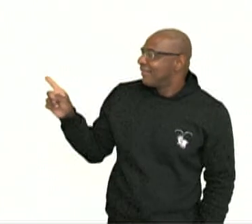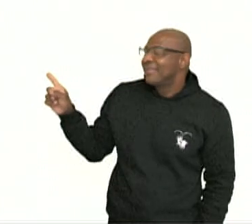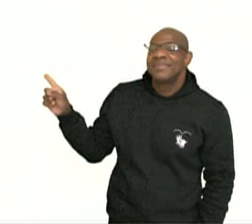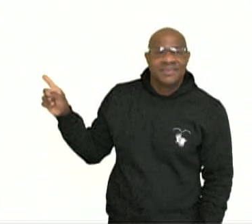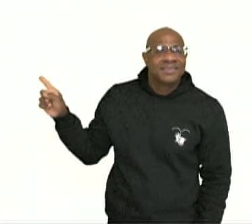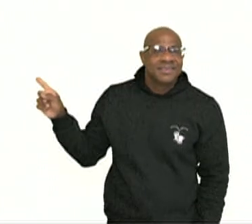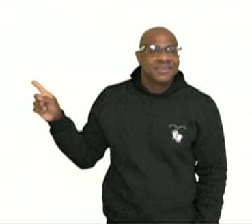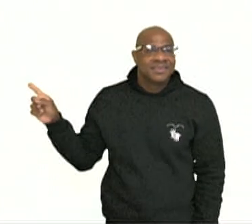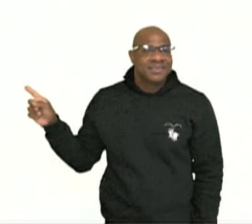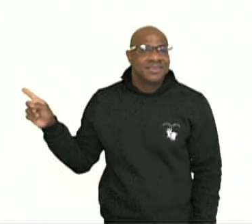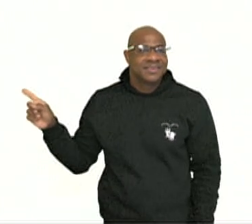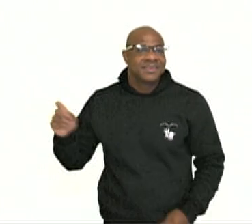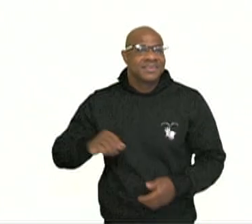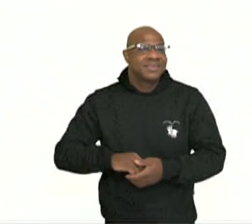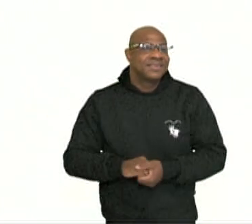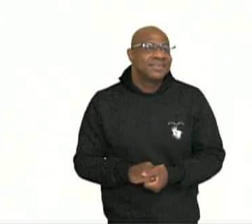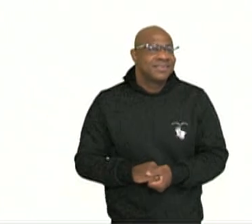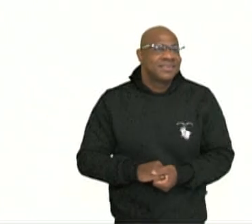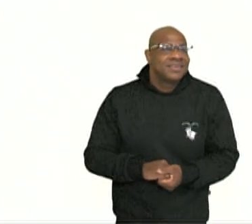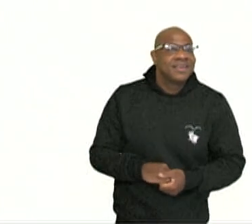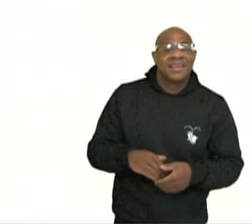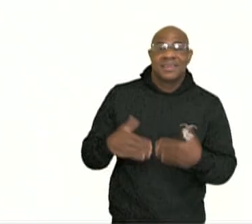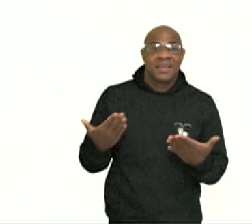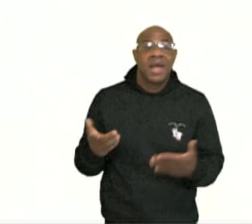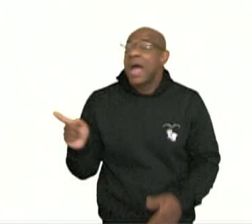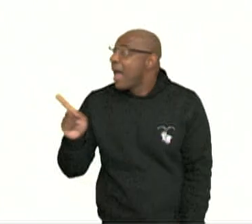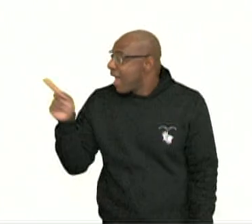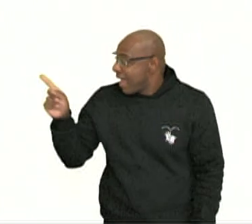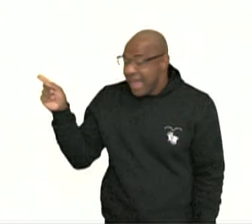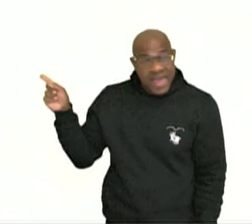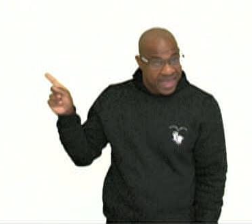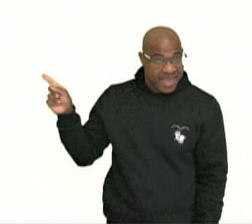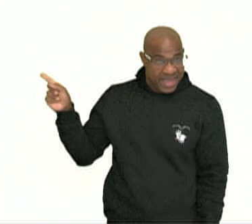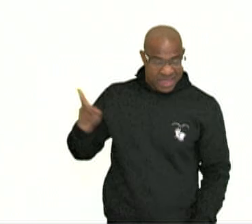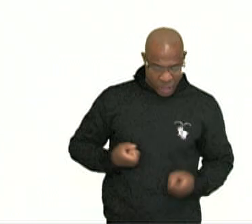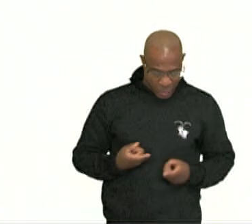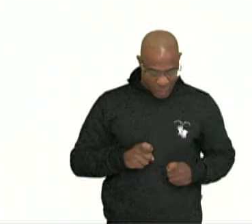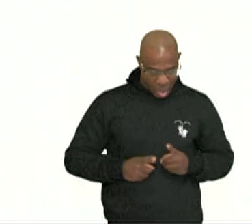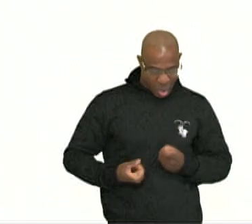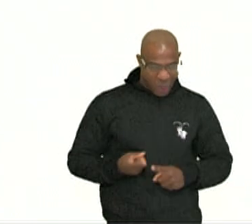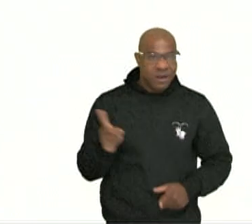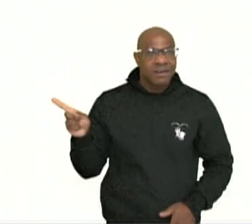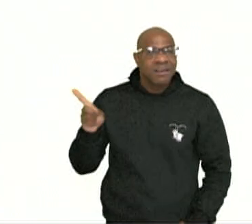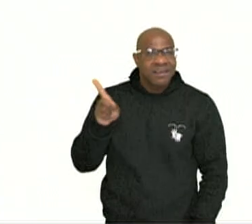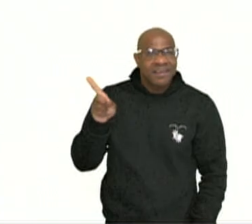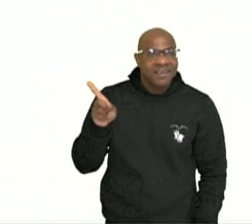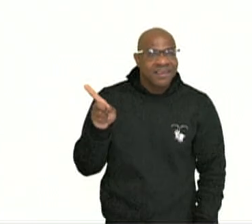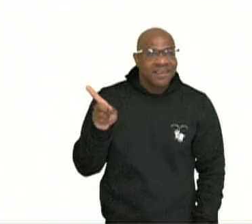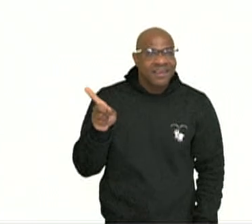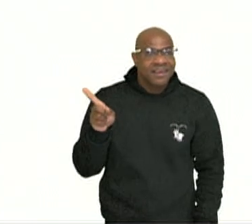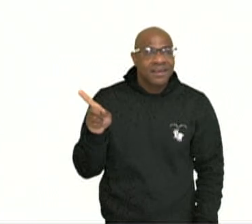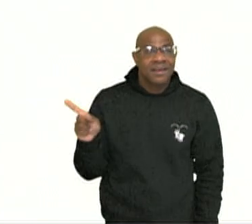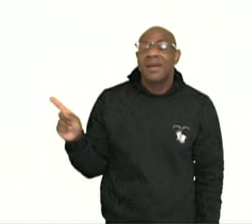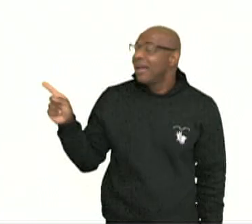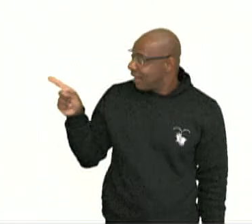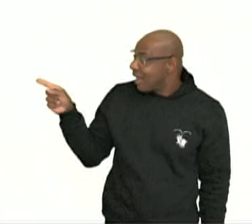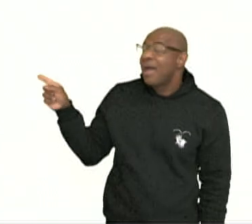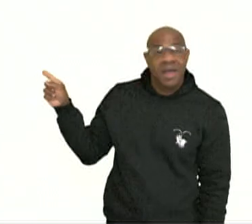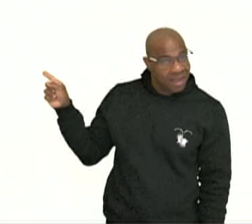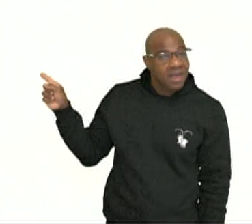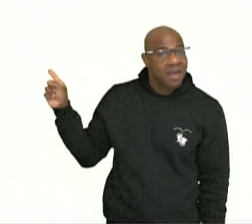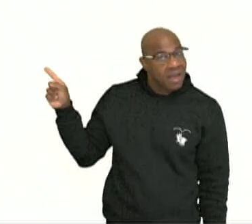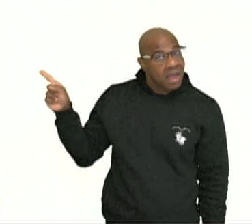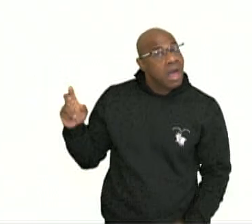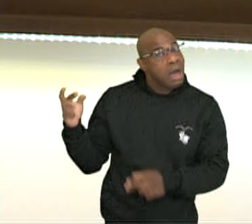verme, Necator americanus. Então, esses caras aqui que vocês estão vendo, olha eu denunciando, são eles